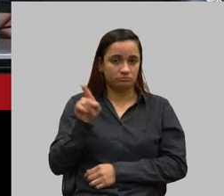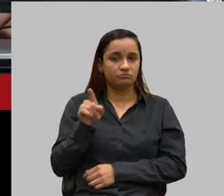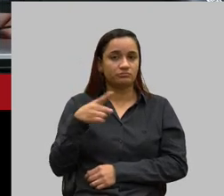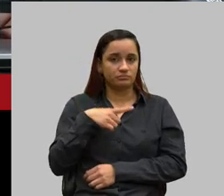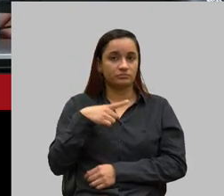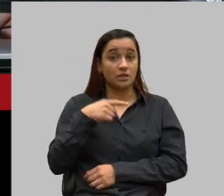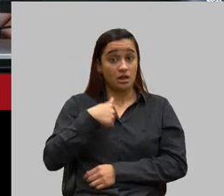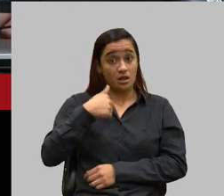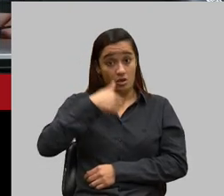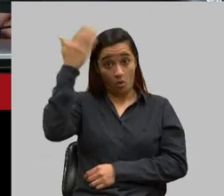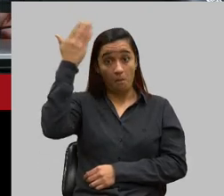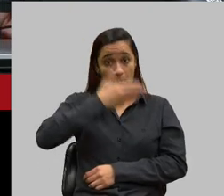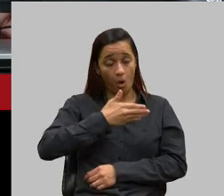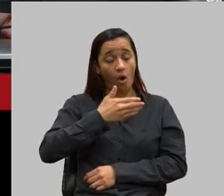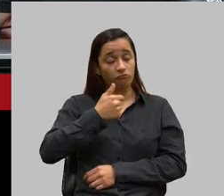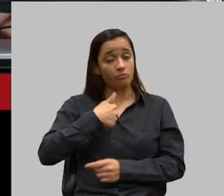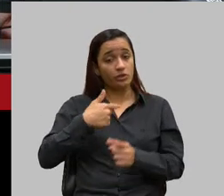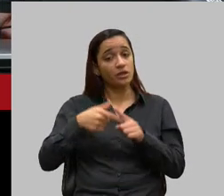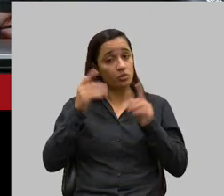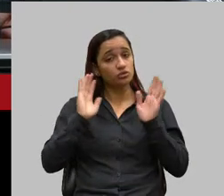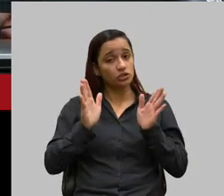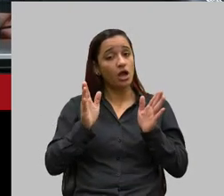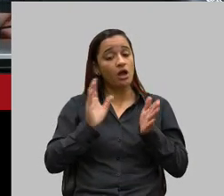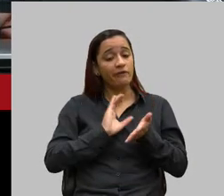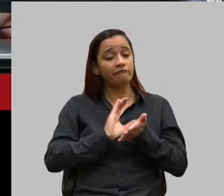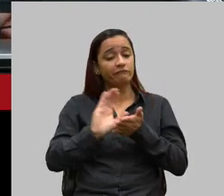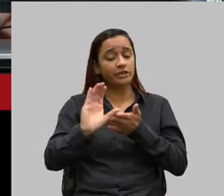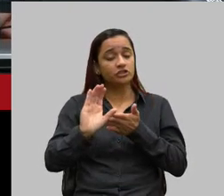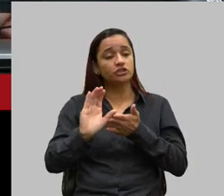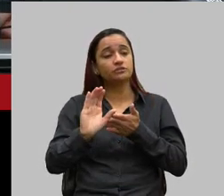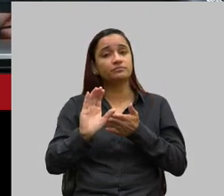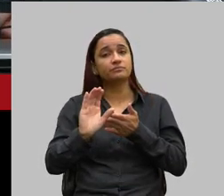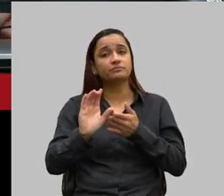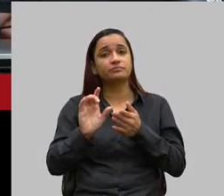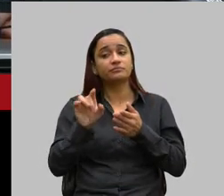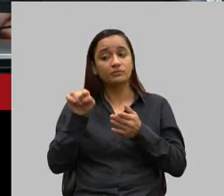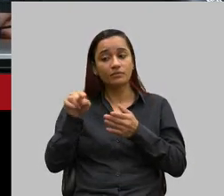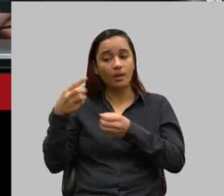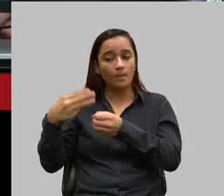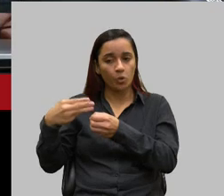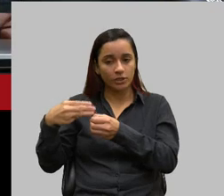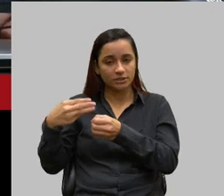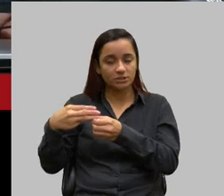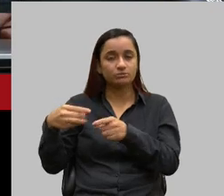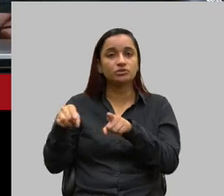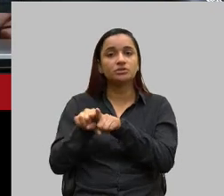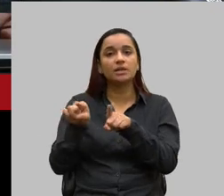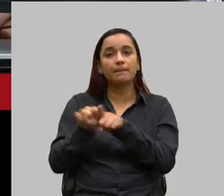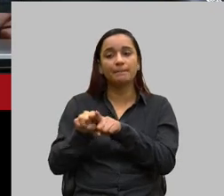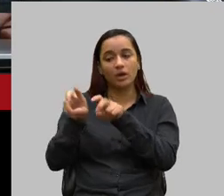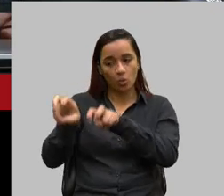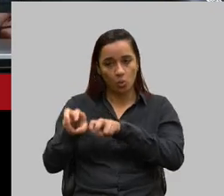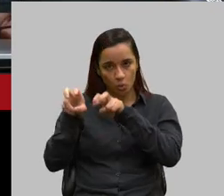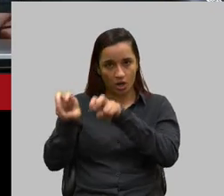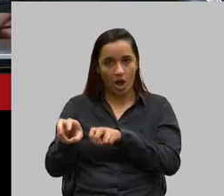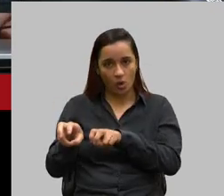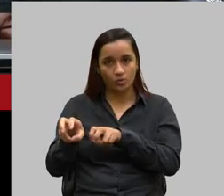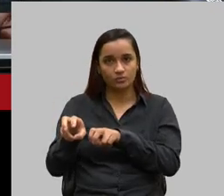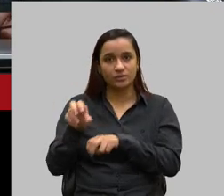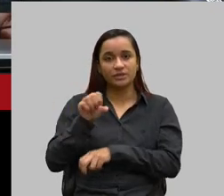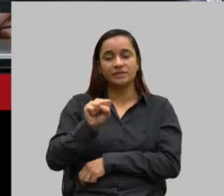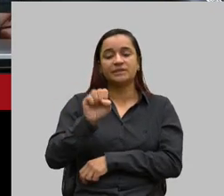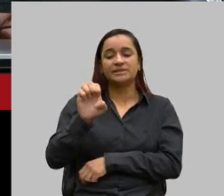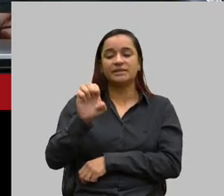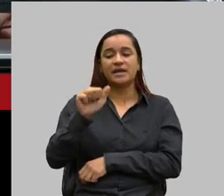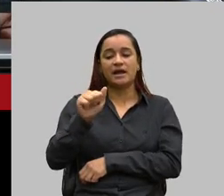ajudei a investir em reurb tanto eh no município quanto também no rural na seapa